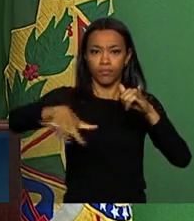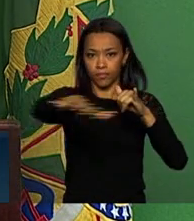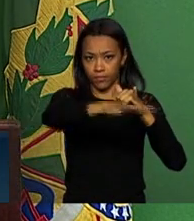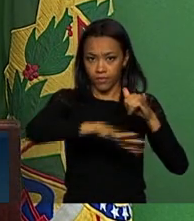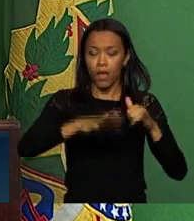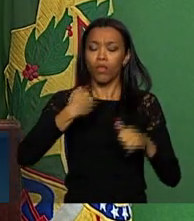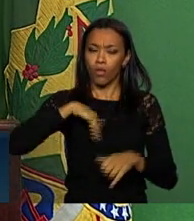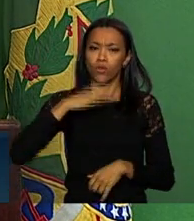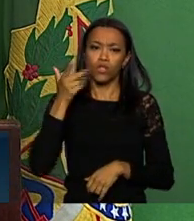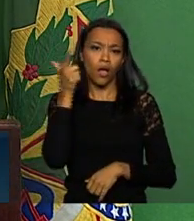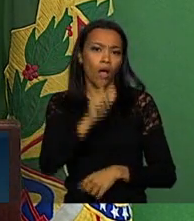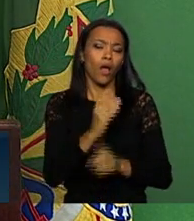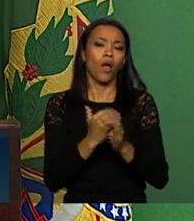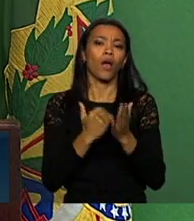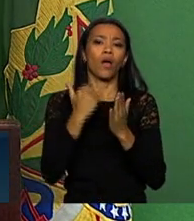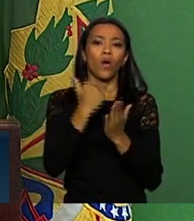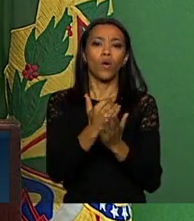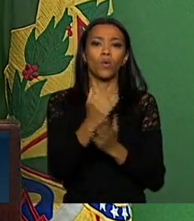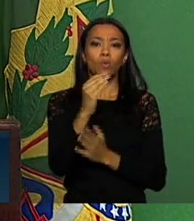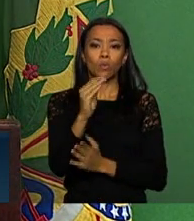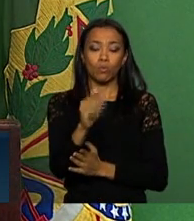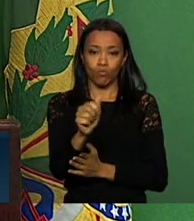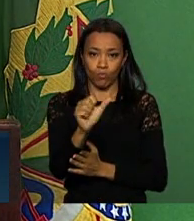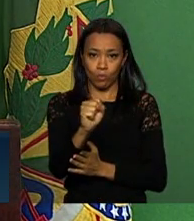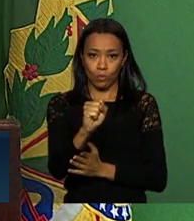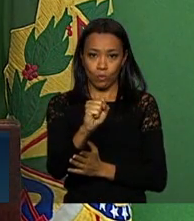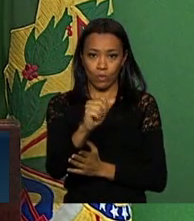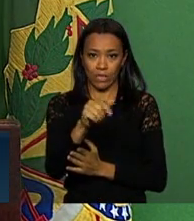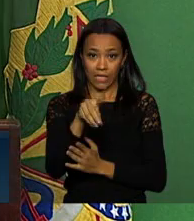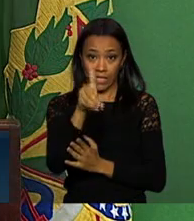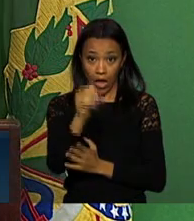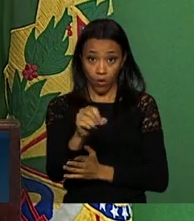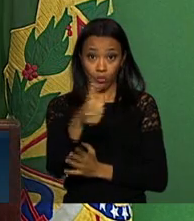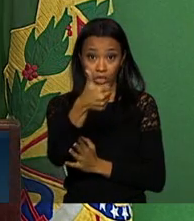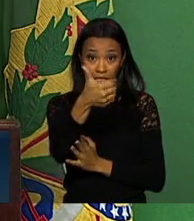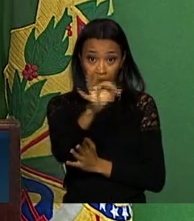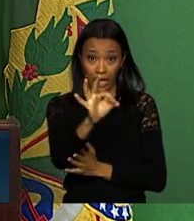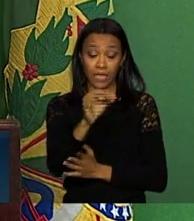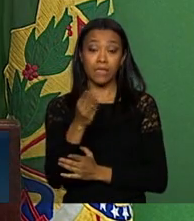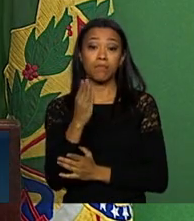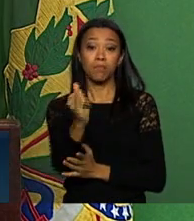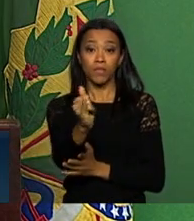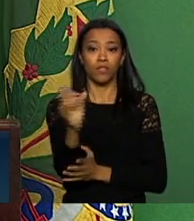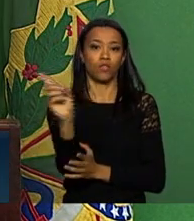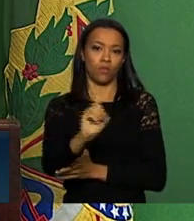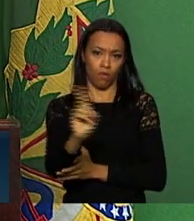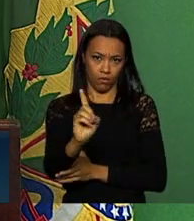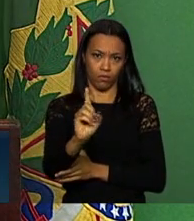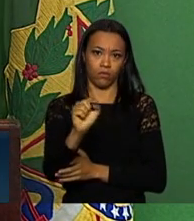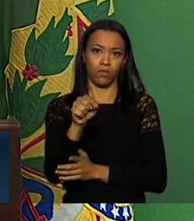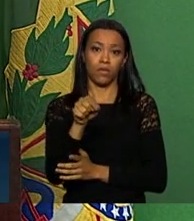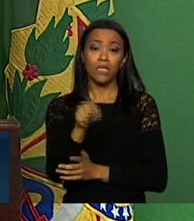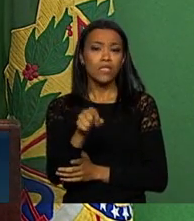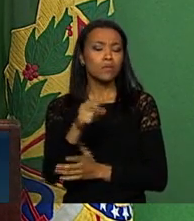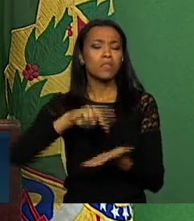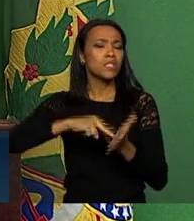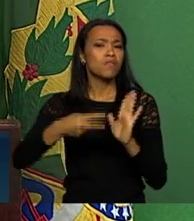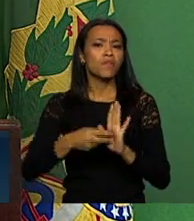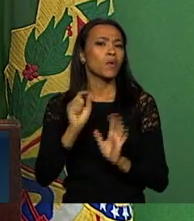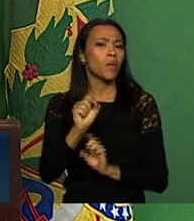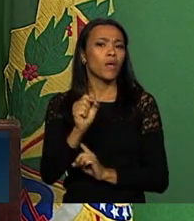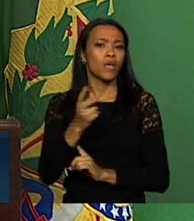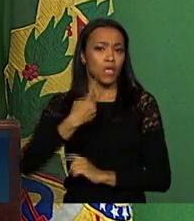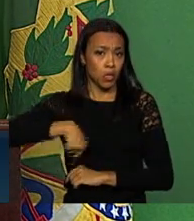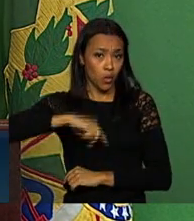saldo na balança comercial de 10 Bilhões de Dólares ISO não significa que nós